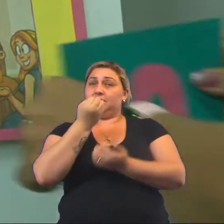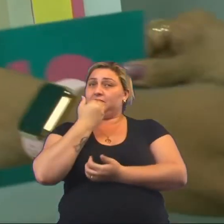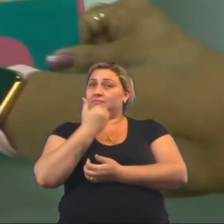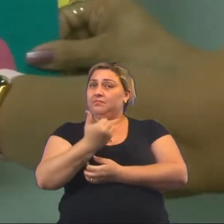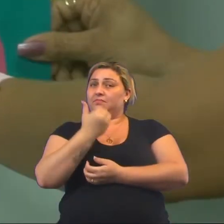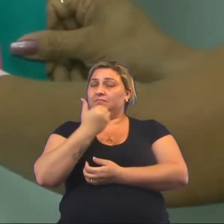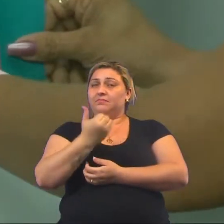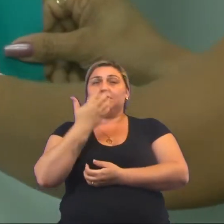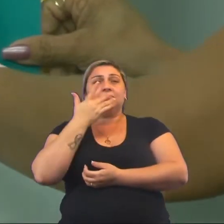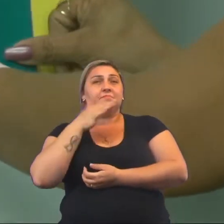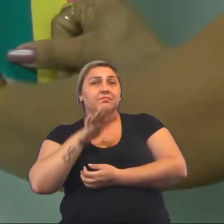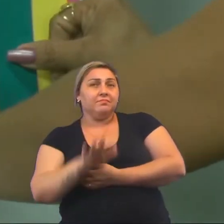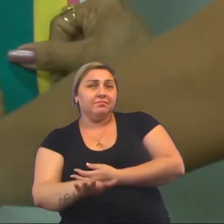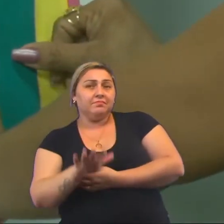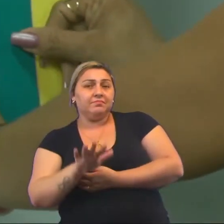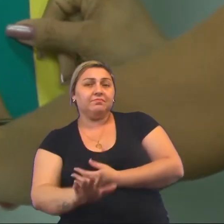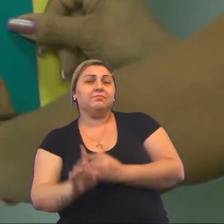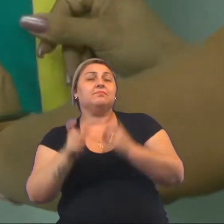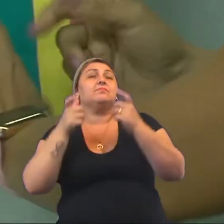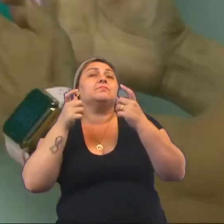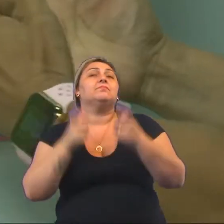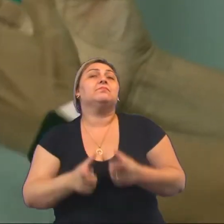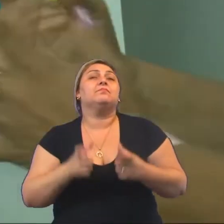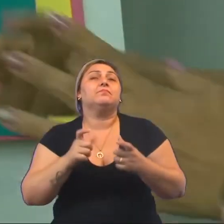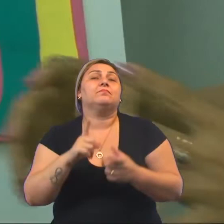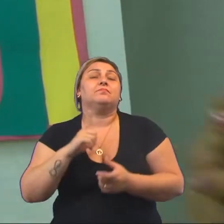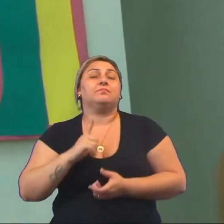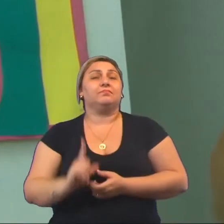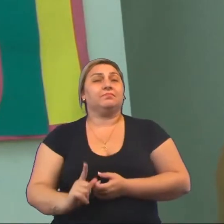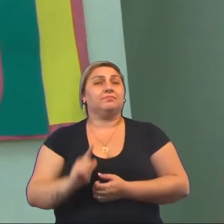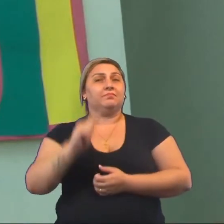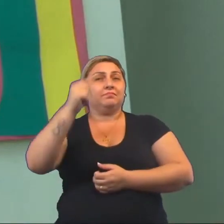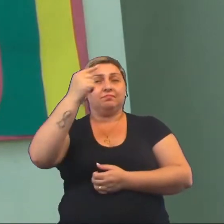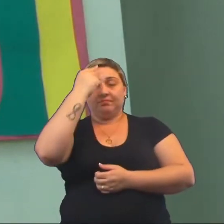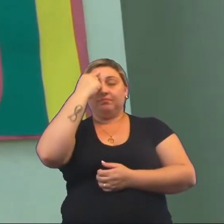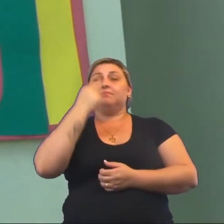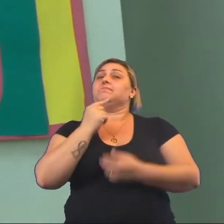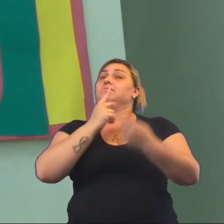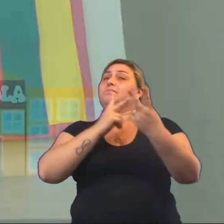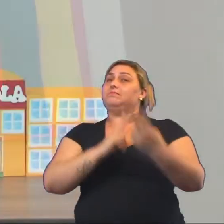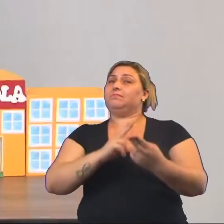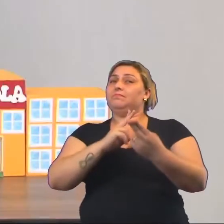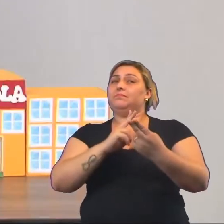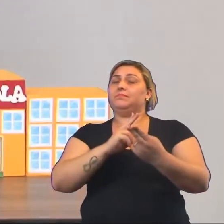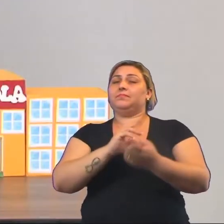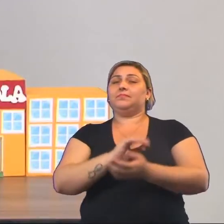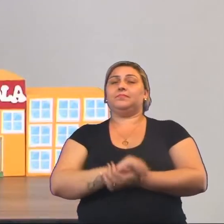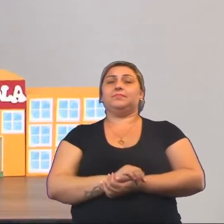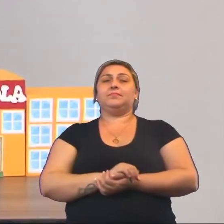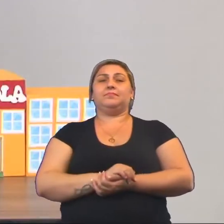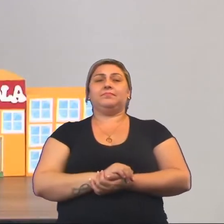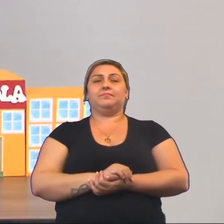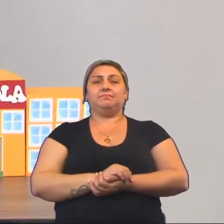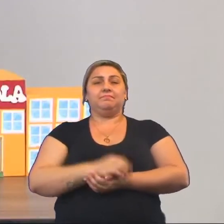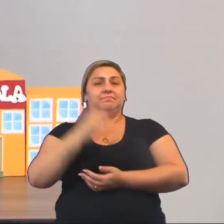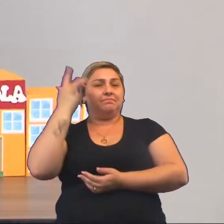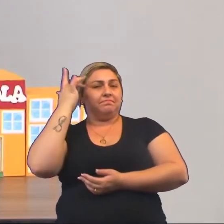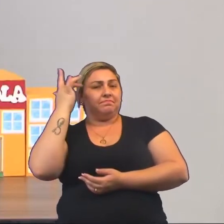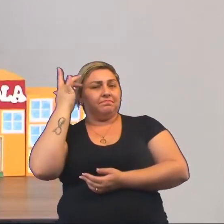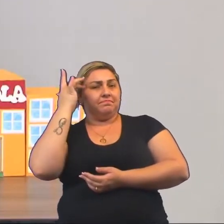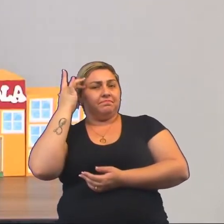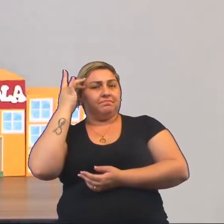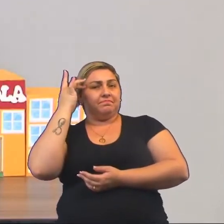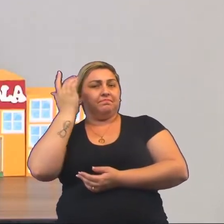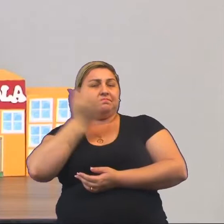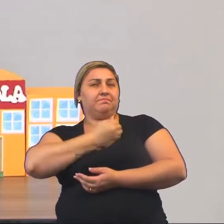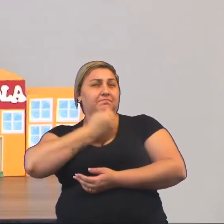Muito bem, crianças. Onde será que tem outra imagem de almoço em família? Ah, eu acho que está